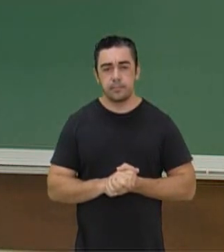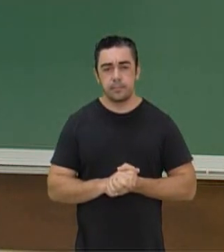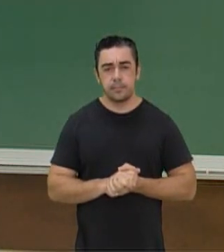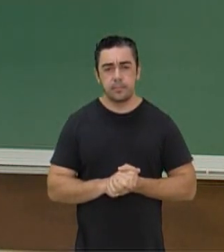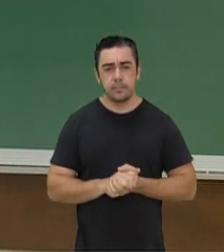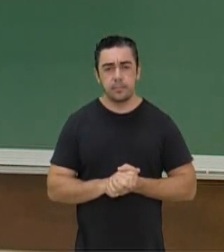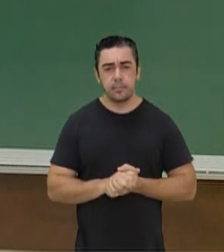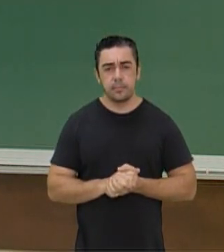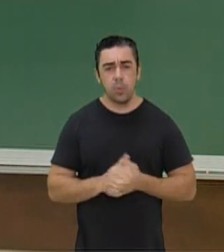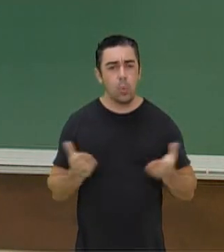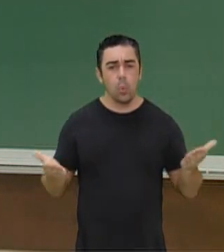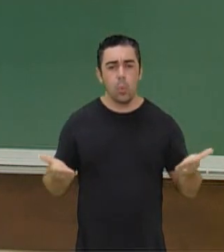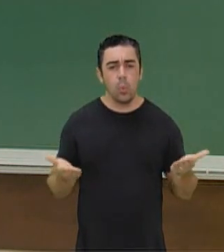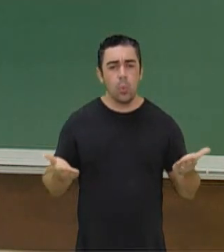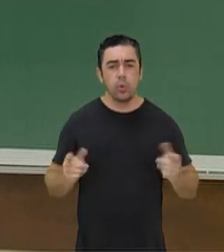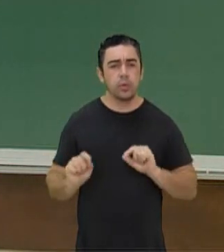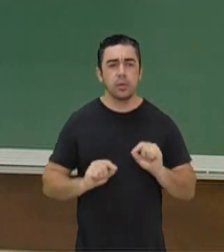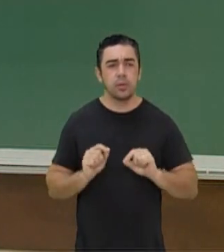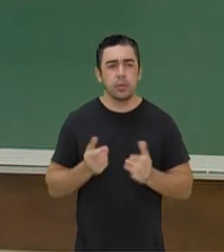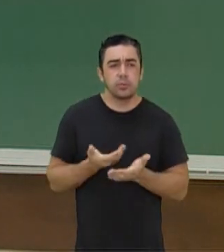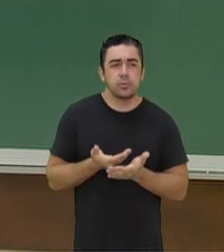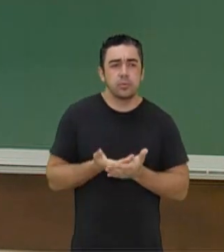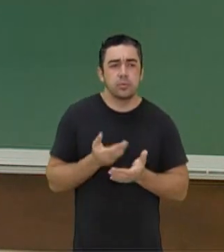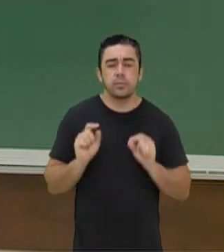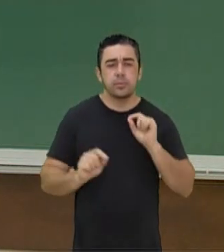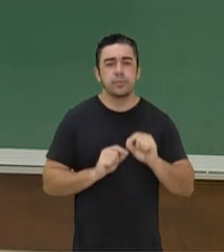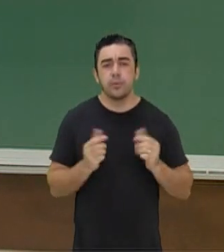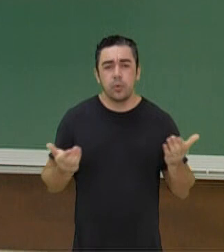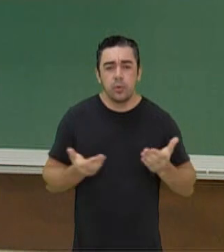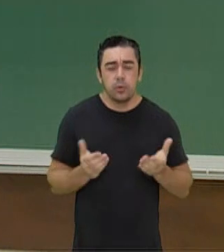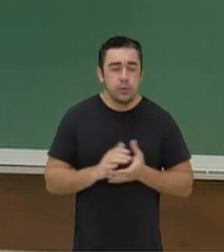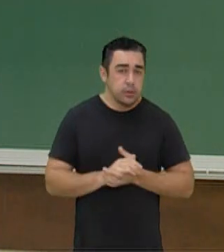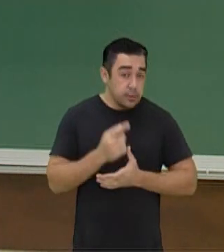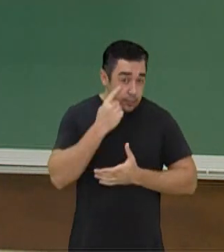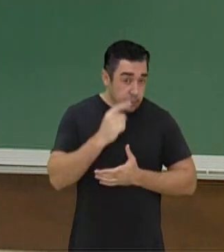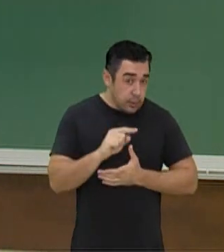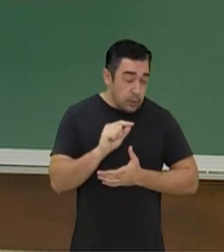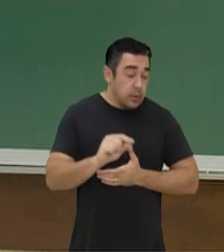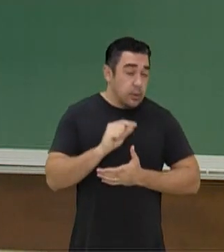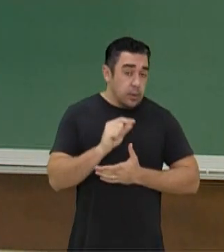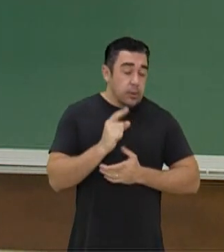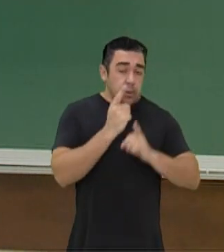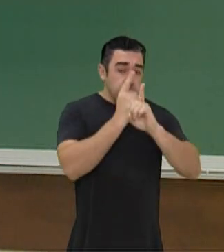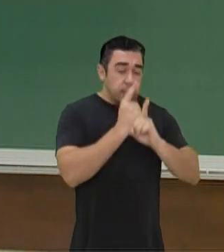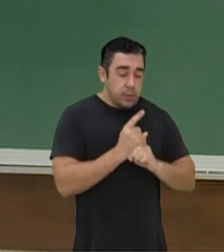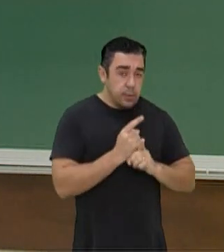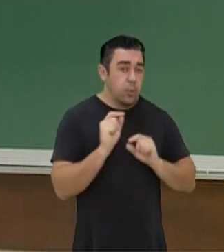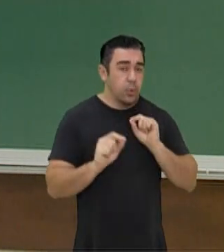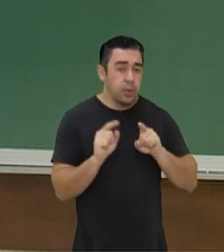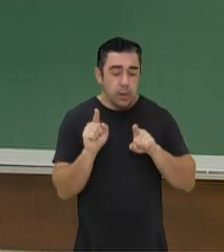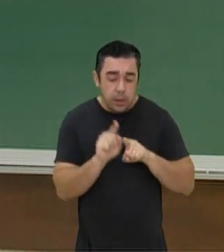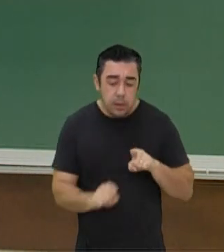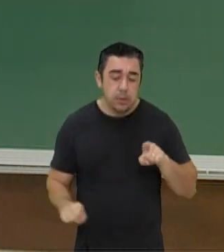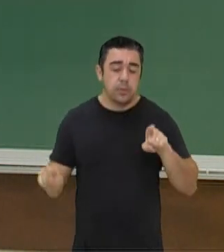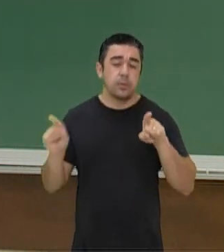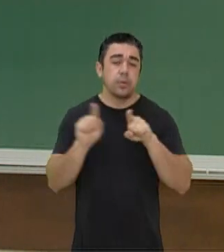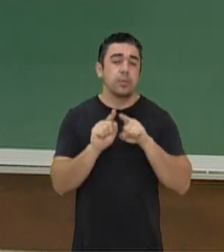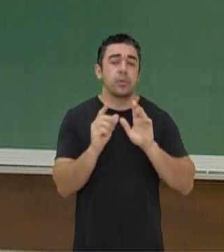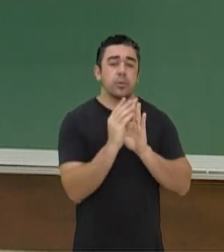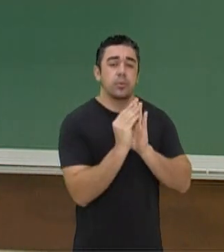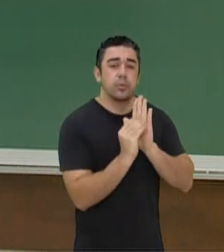Então, o que nós estudamos hoje? O que nós verificamos? Qual foi a retomada ali